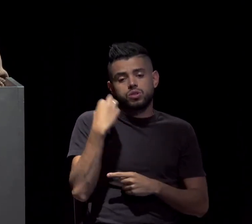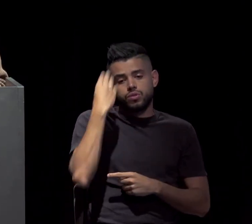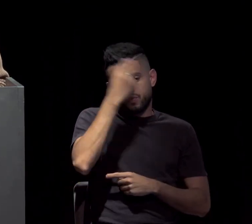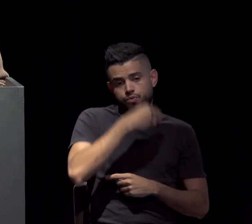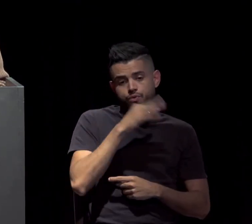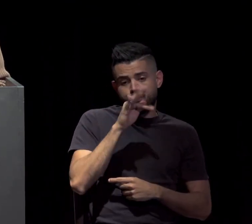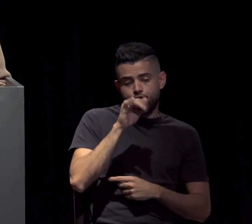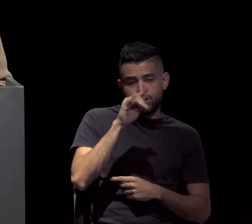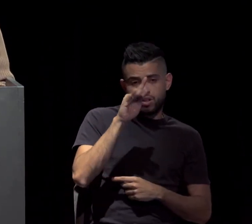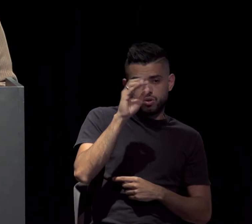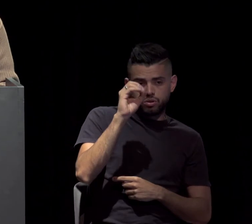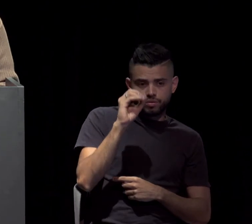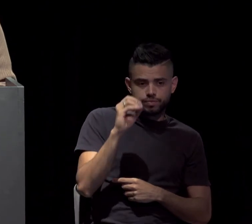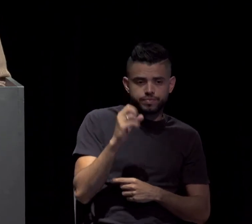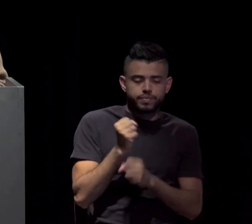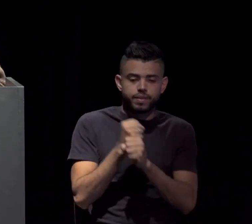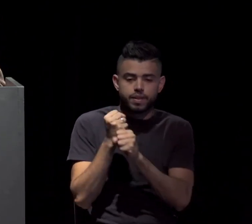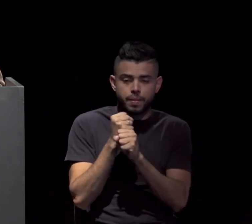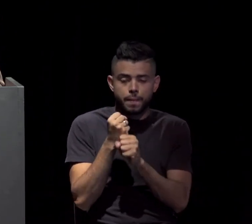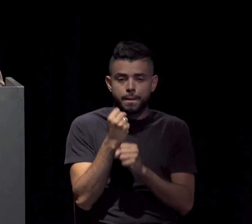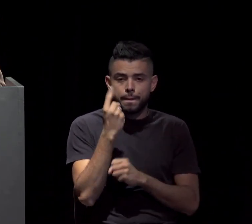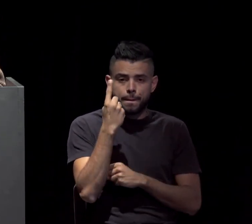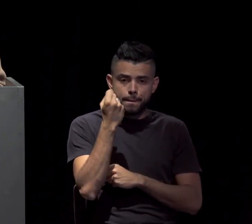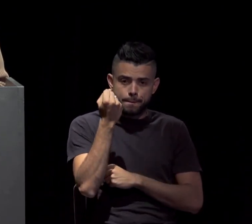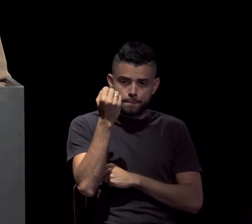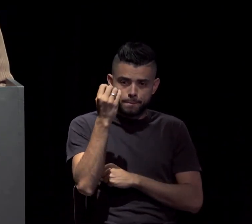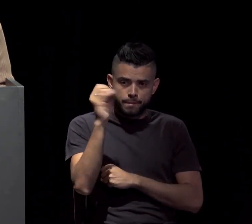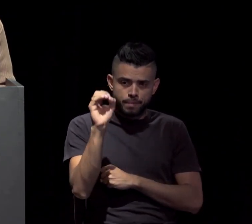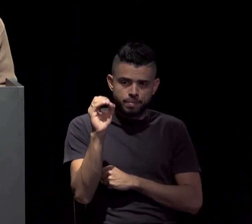folguedo. A década de 80 ela marca uma